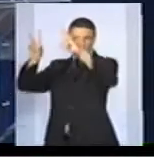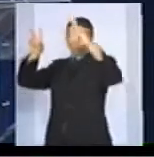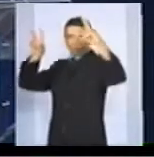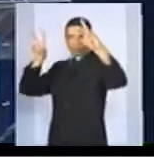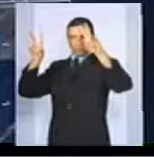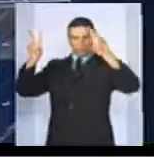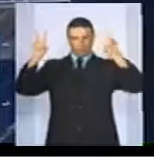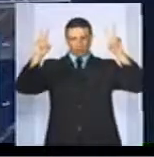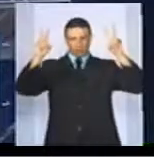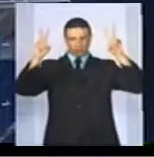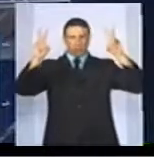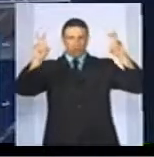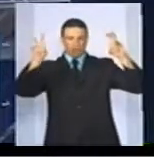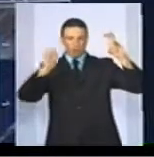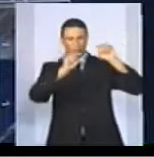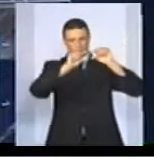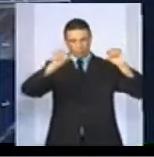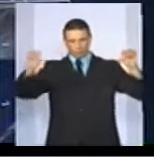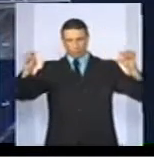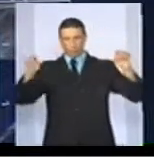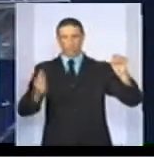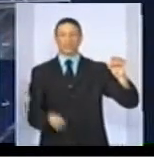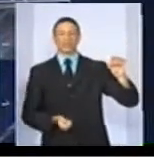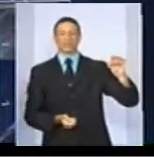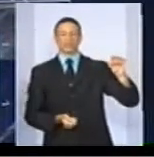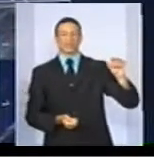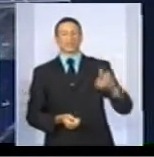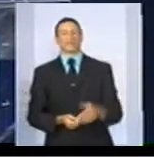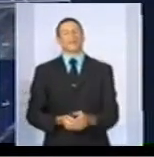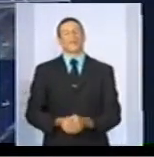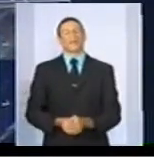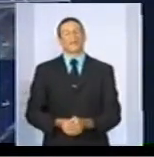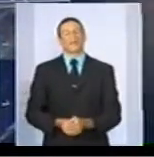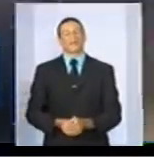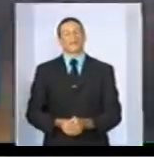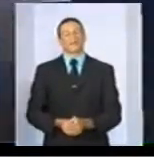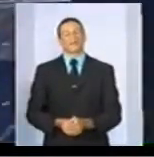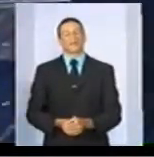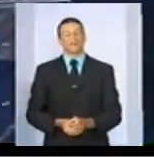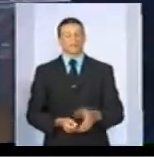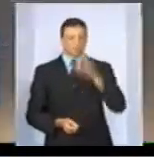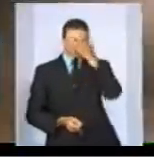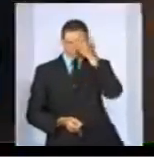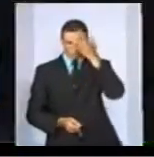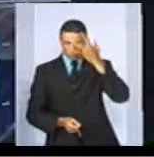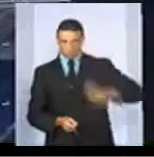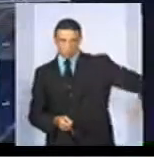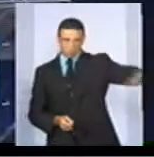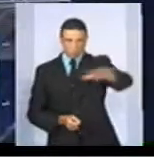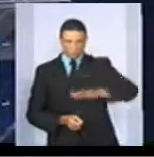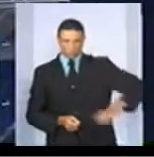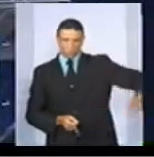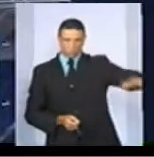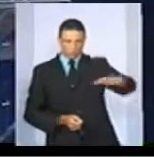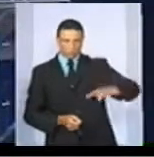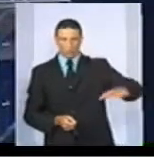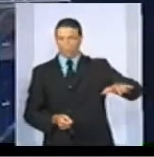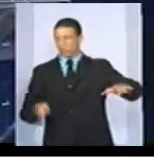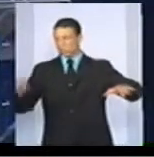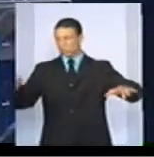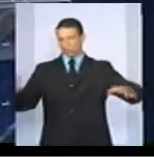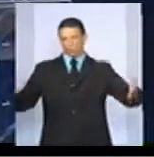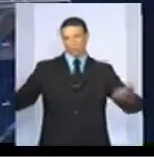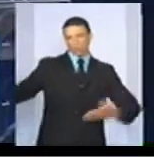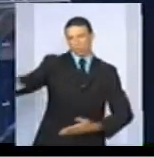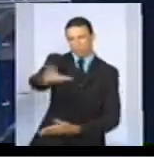segurança jurídica está na relativa certeza que os indivíduos têm de que as relações realizadas